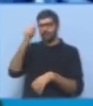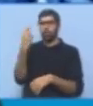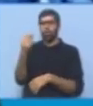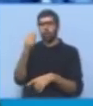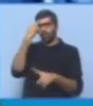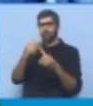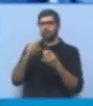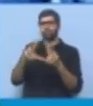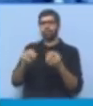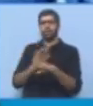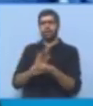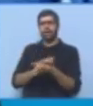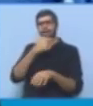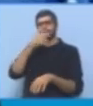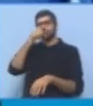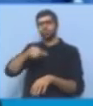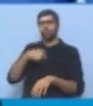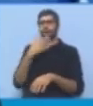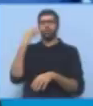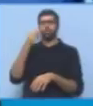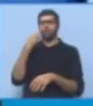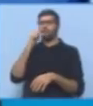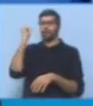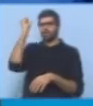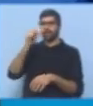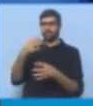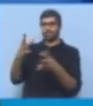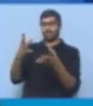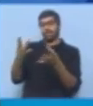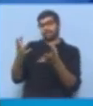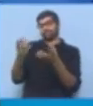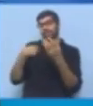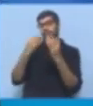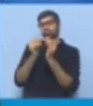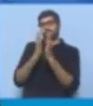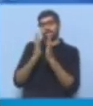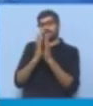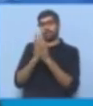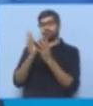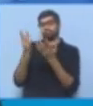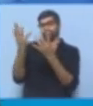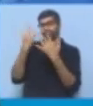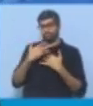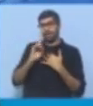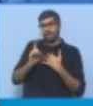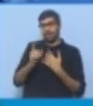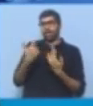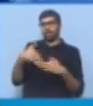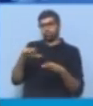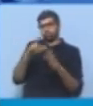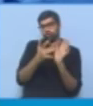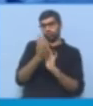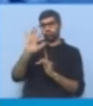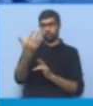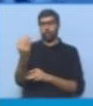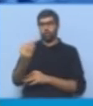pessoa, quando é adulta e é batizada, além de receber o Espírito Santo, que é o que aconteceu a Jesus, não é? E já lá vamos, também o que não estava tão bem,